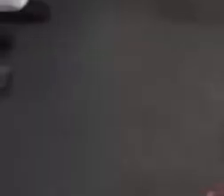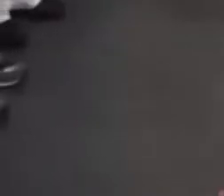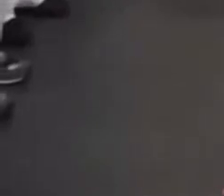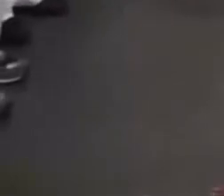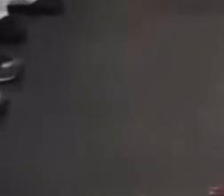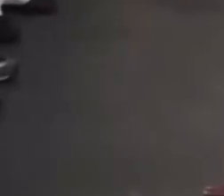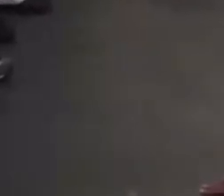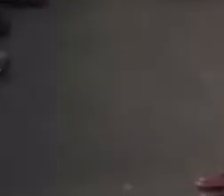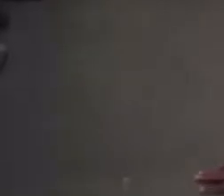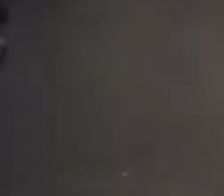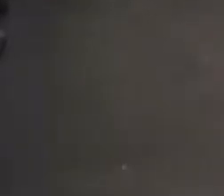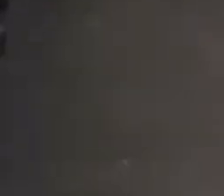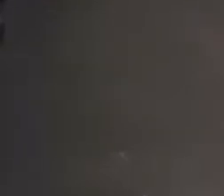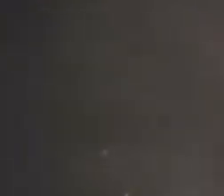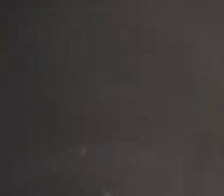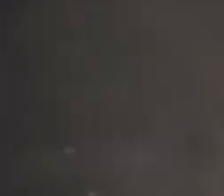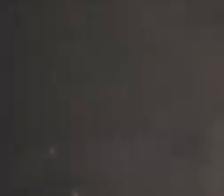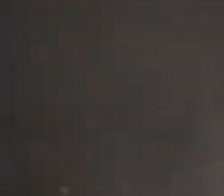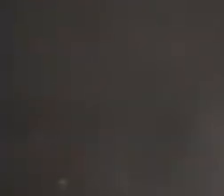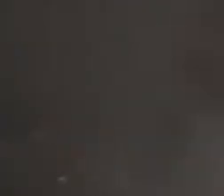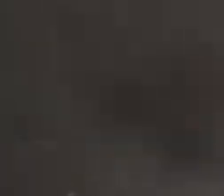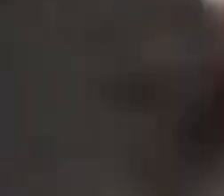E aí